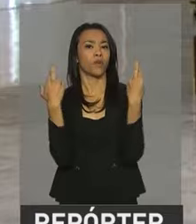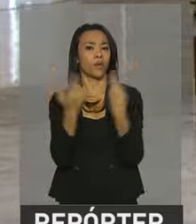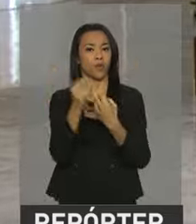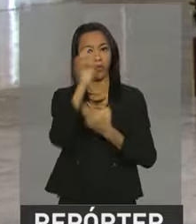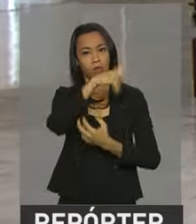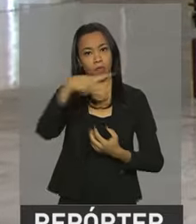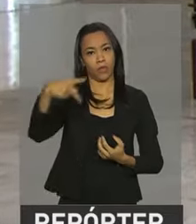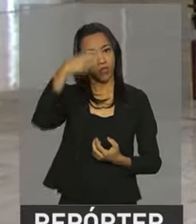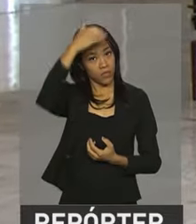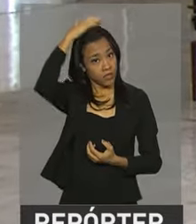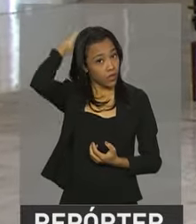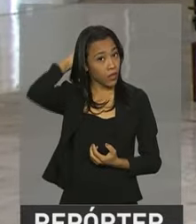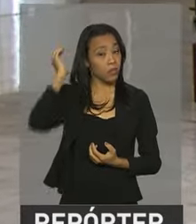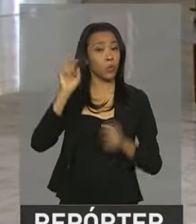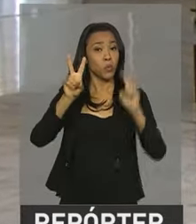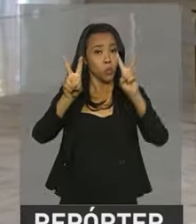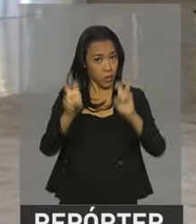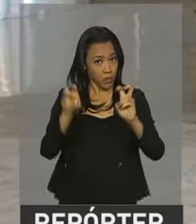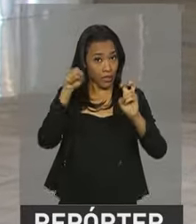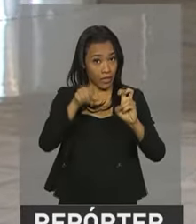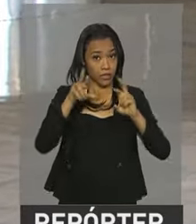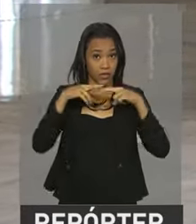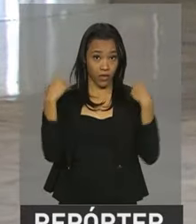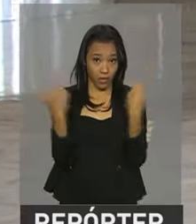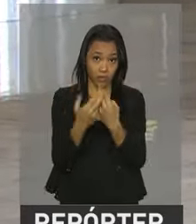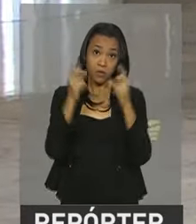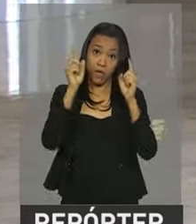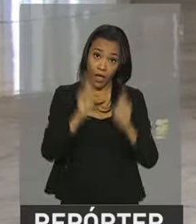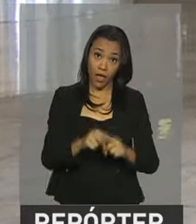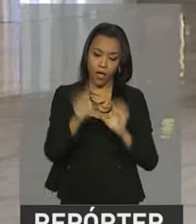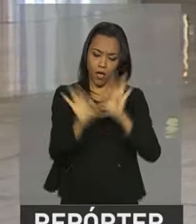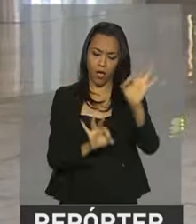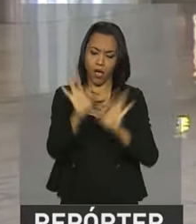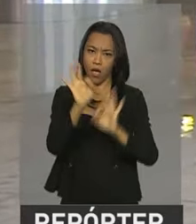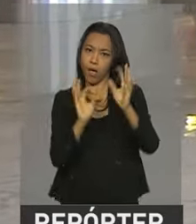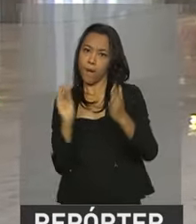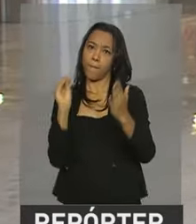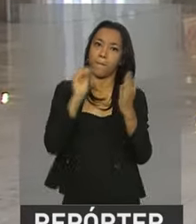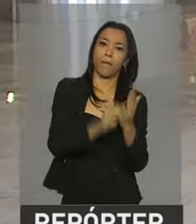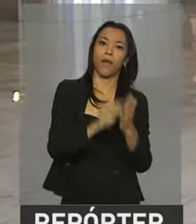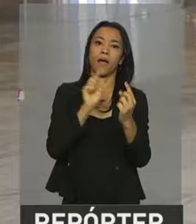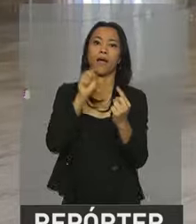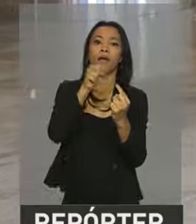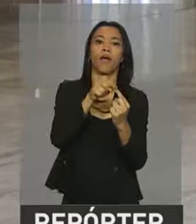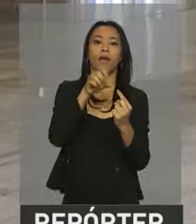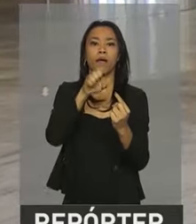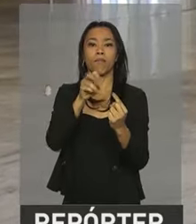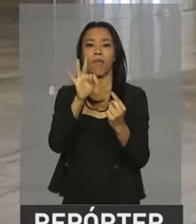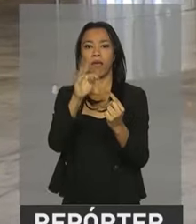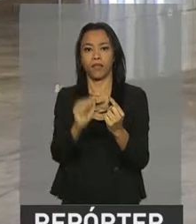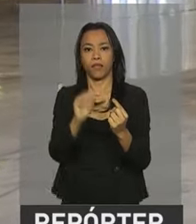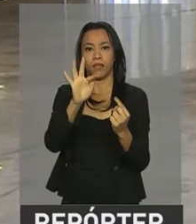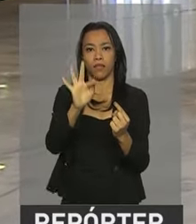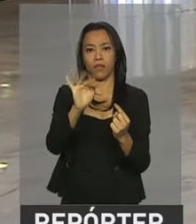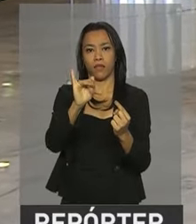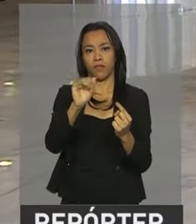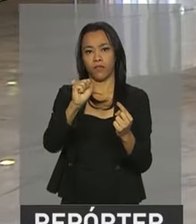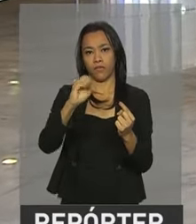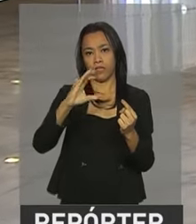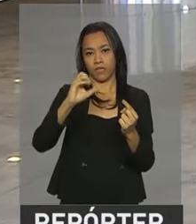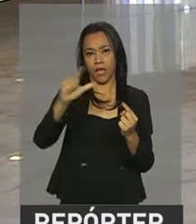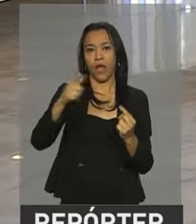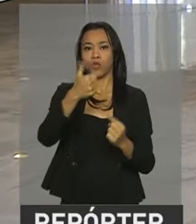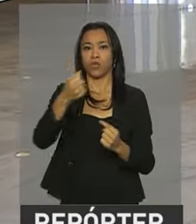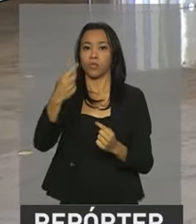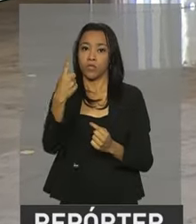Temer o tema da dessa reunião é a definição da Meta fiscal de 2017 participam também da reunião o